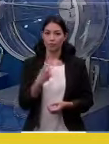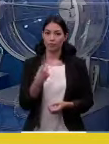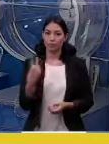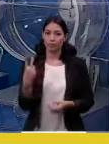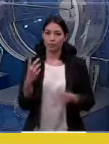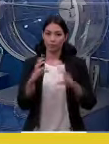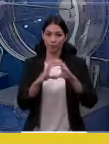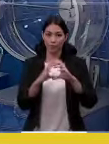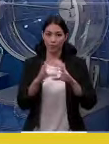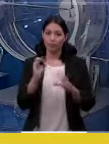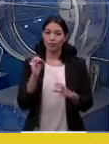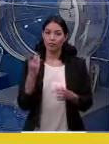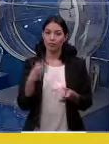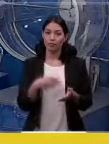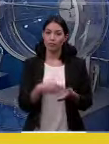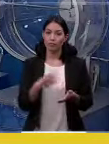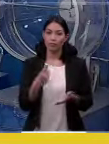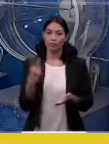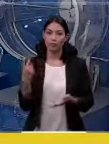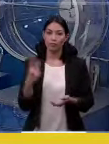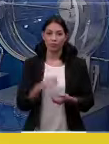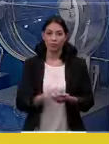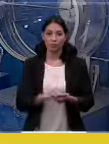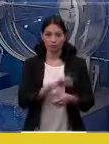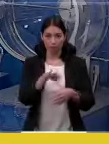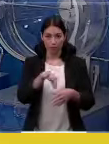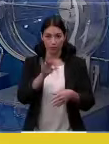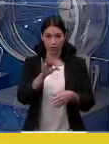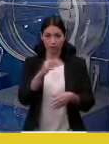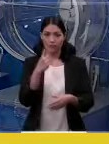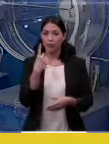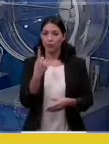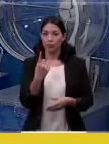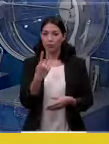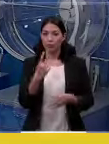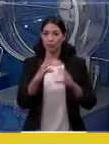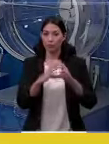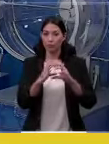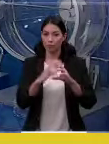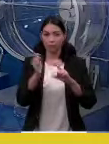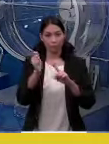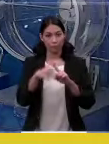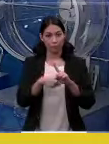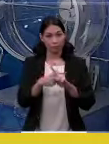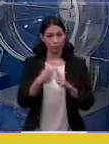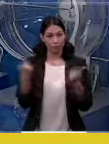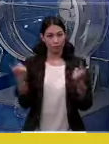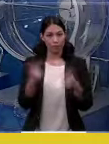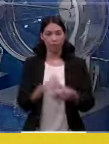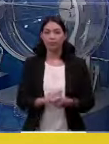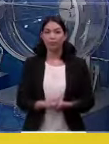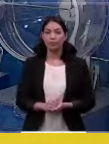12 bolas numeradas de 01 a 12. E deste globo sortearemos a dezena referente ao mês da